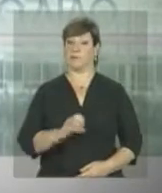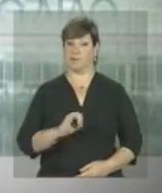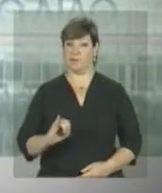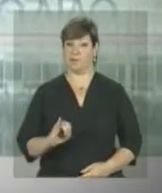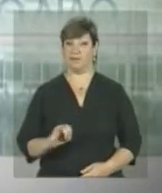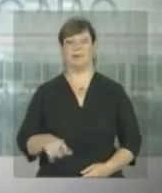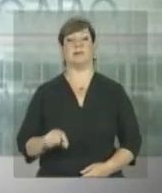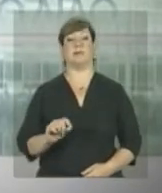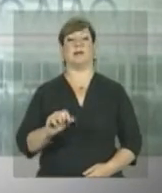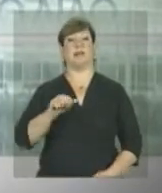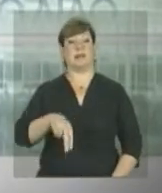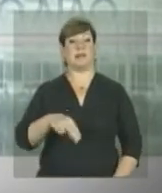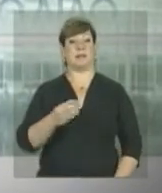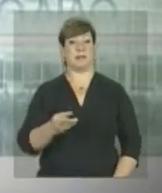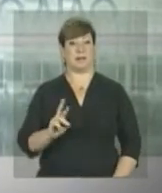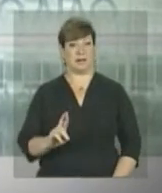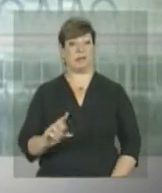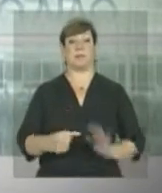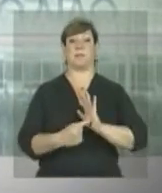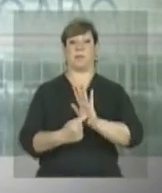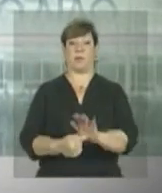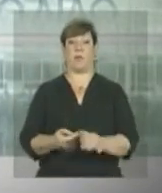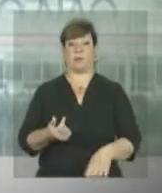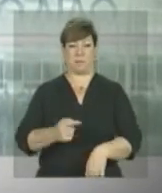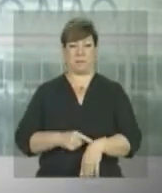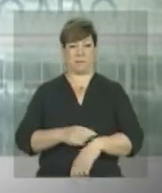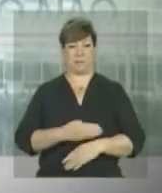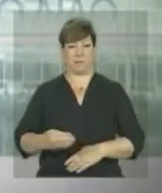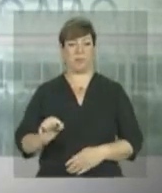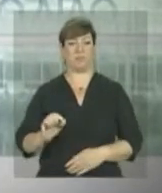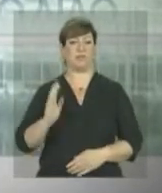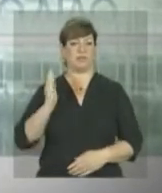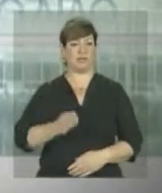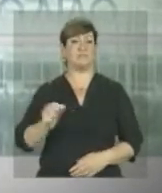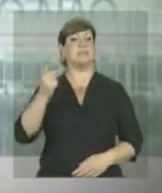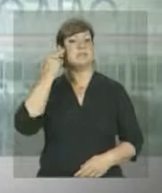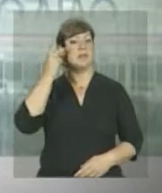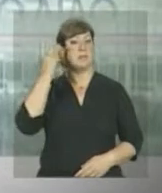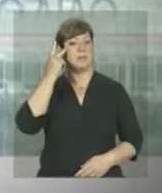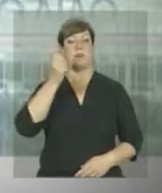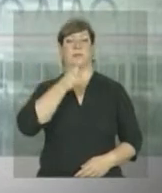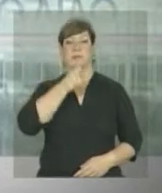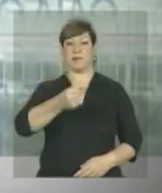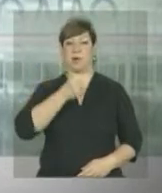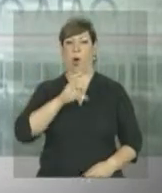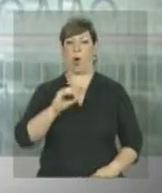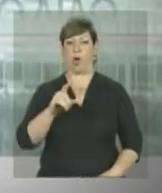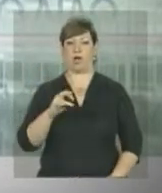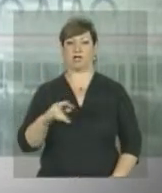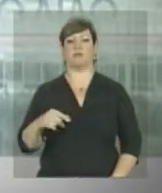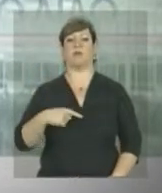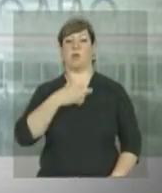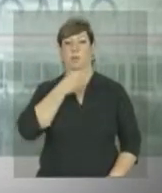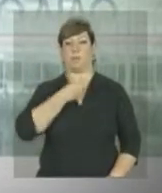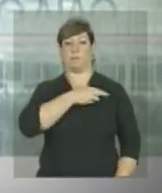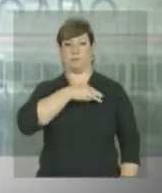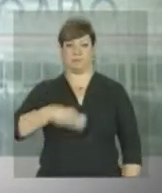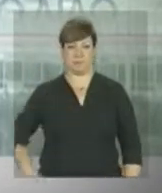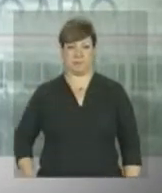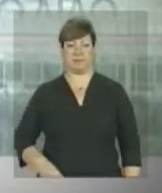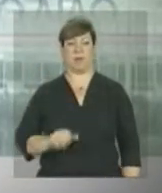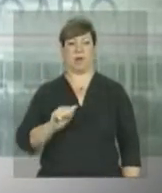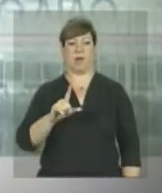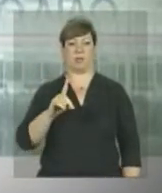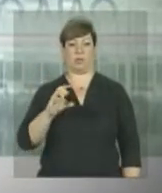Olá! A NBR transmite daqui a pouco, direto de São Paulo, uma entrevista coletiva com o ministro do Esporte, Aldo